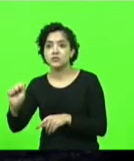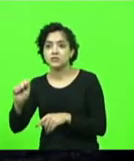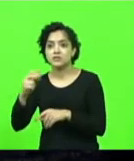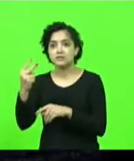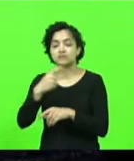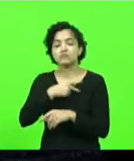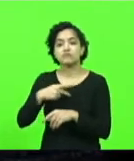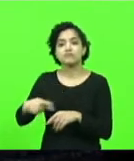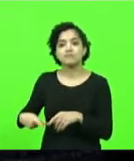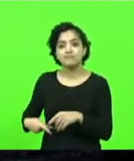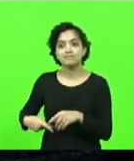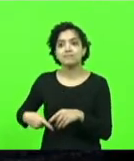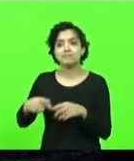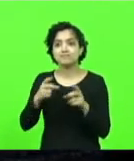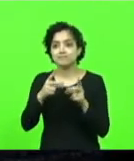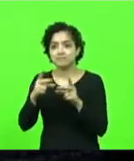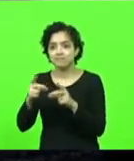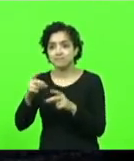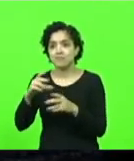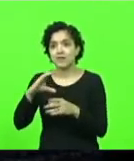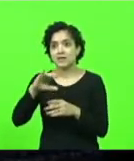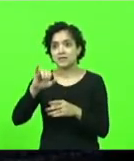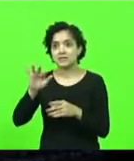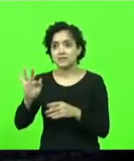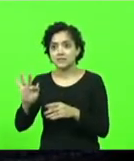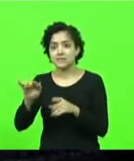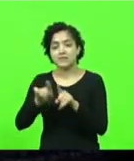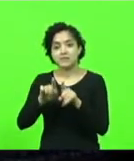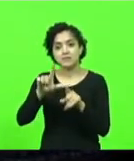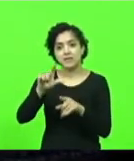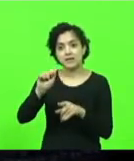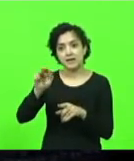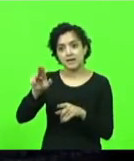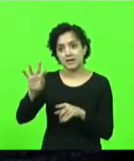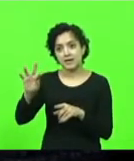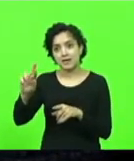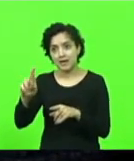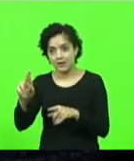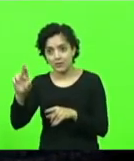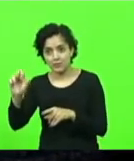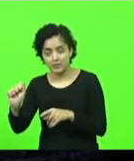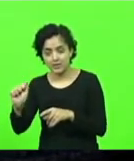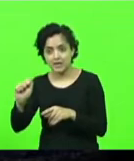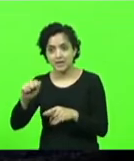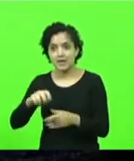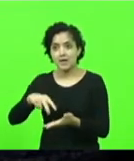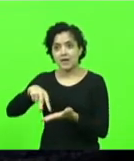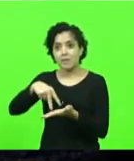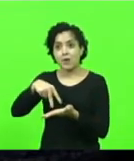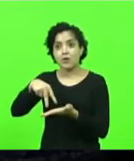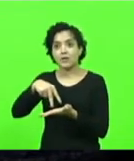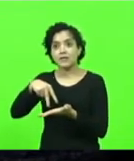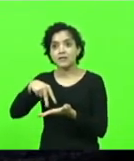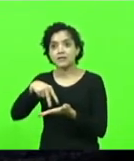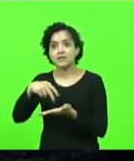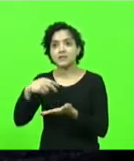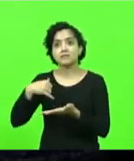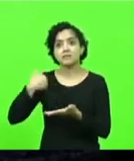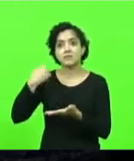associação comercial a nossa sci-fi e a Laura bailarina que aos 27 anos